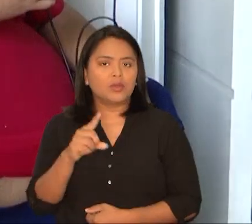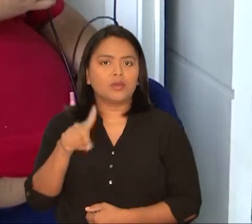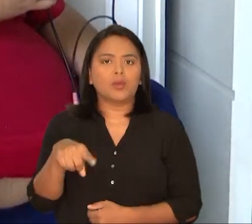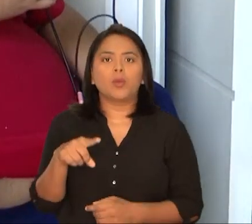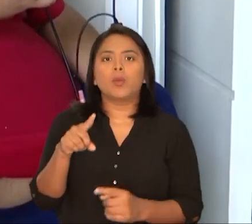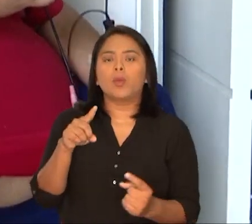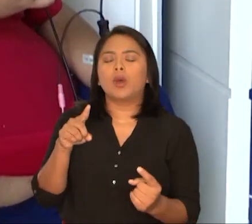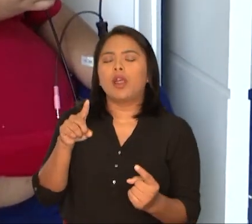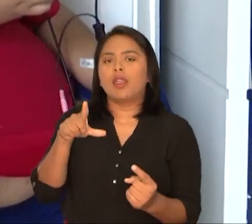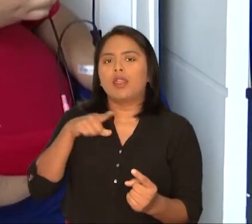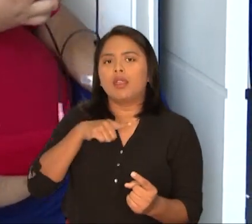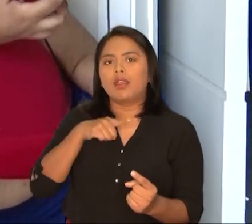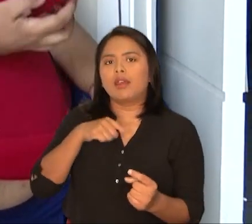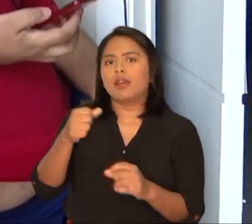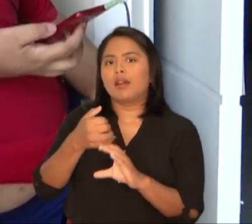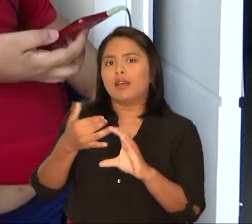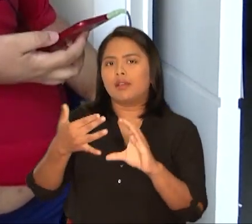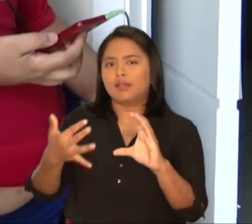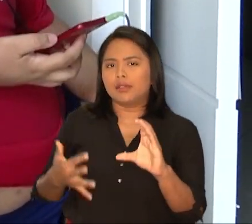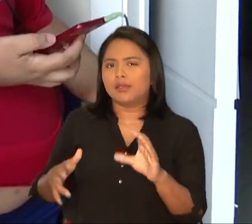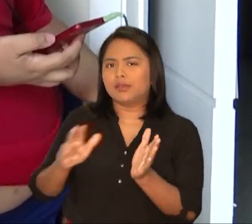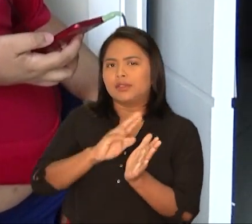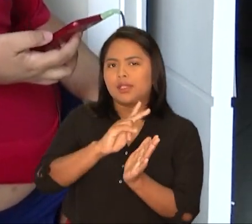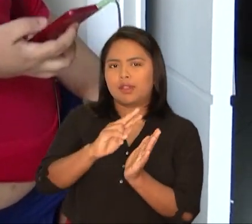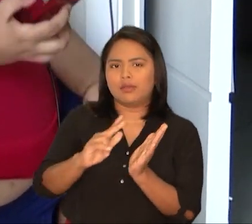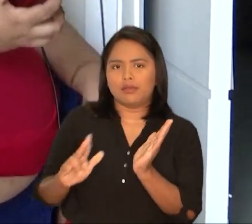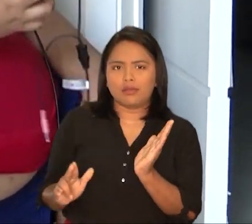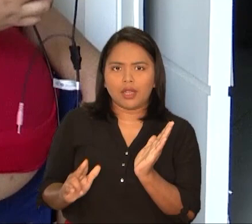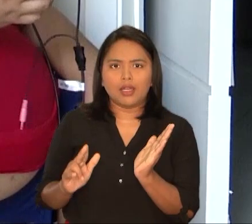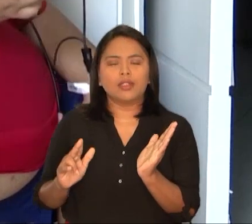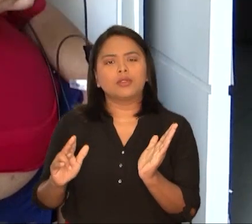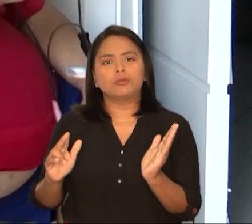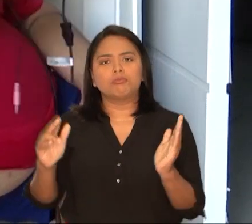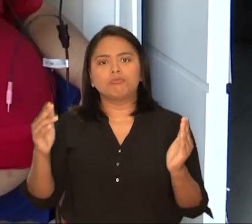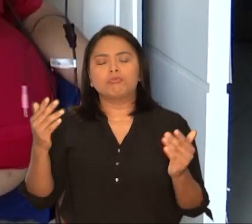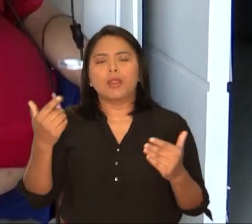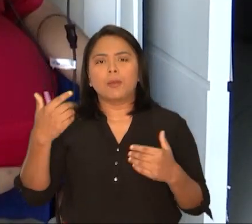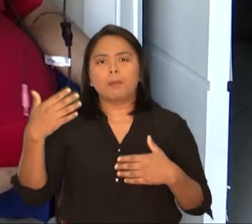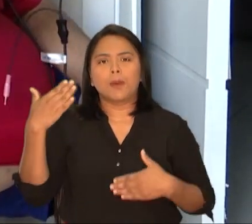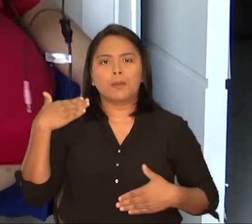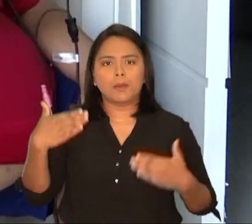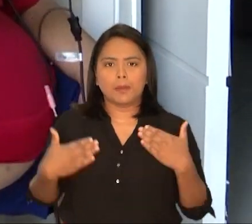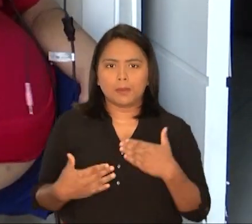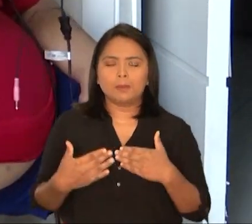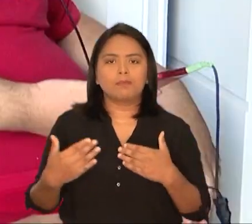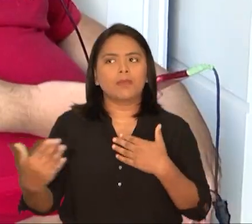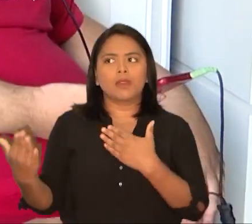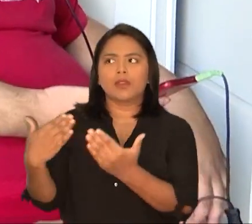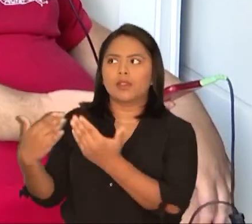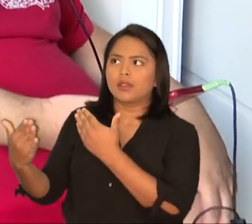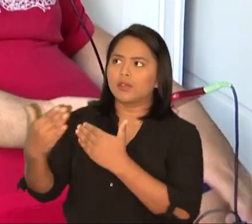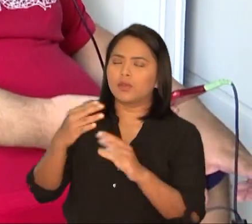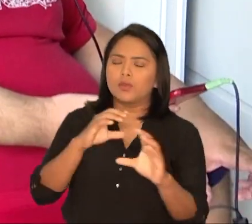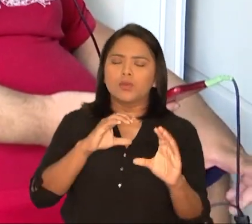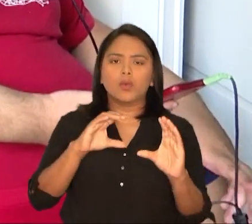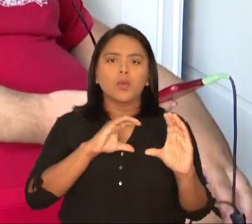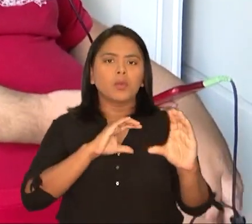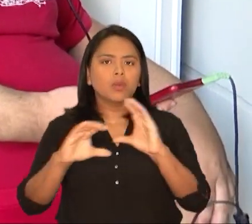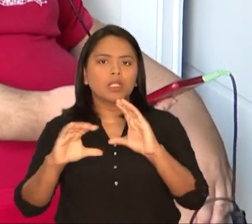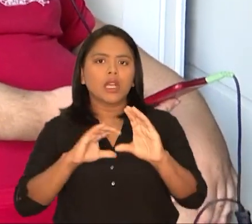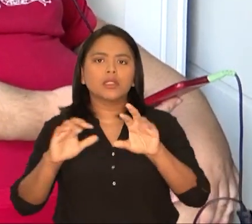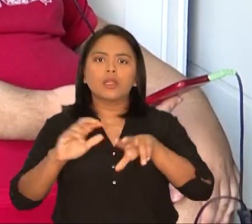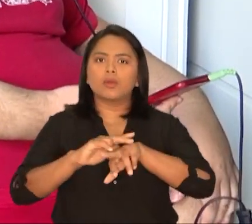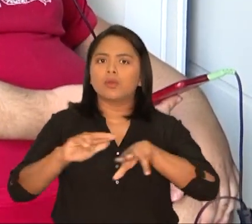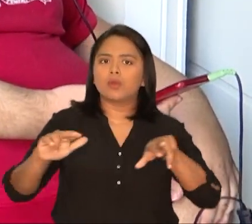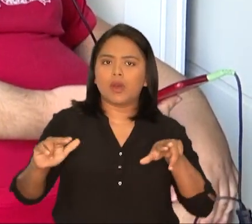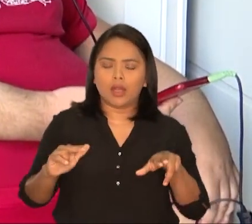desenvolvimento atípico, manifestações comportamentais, déficits na comunicação e na interação social, entre outras características.